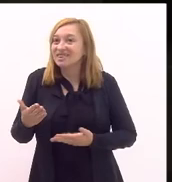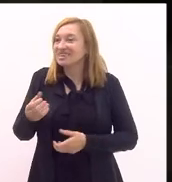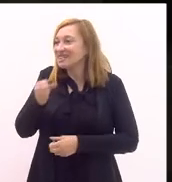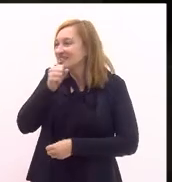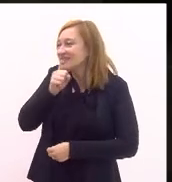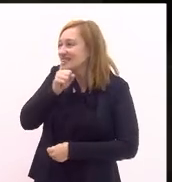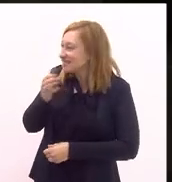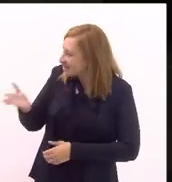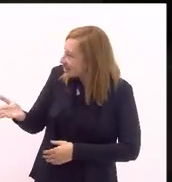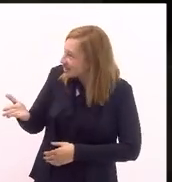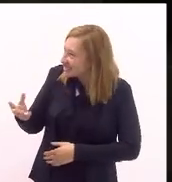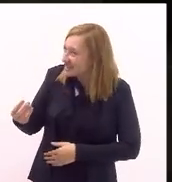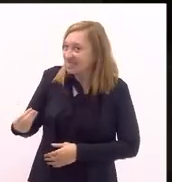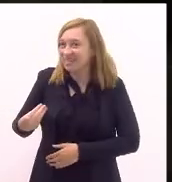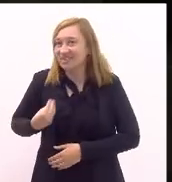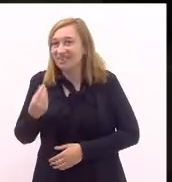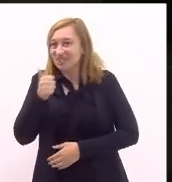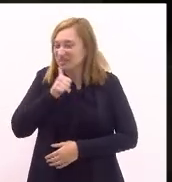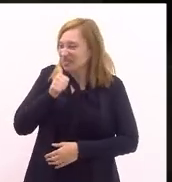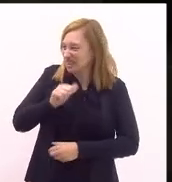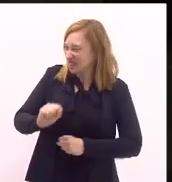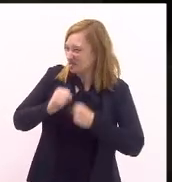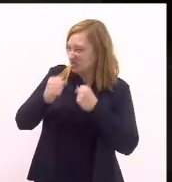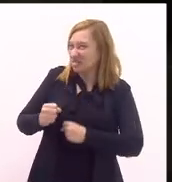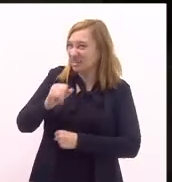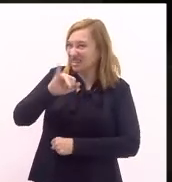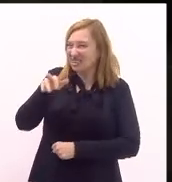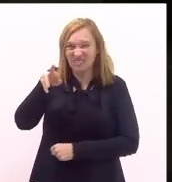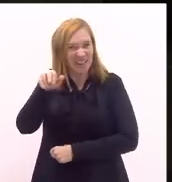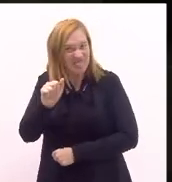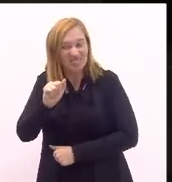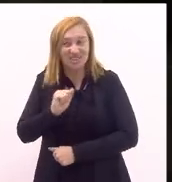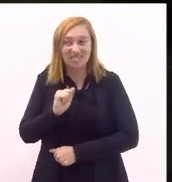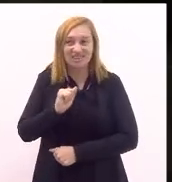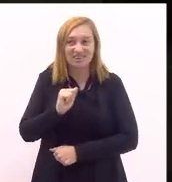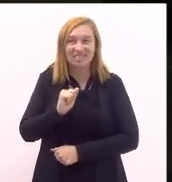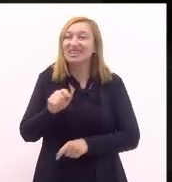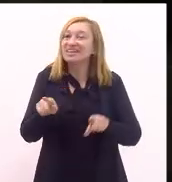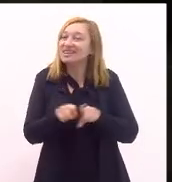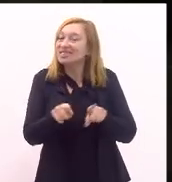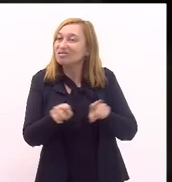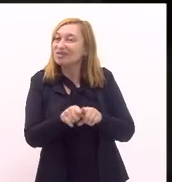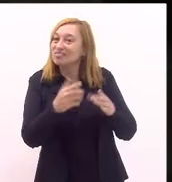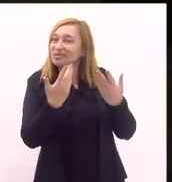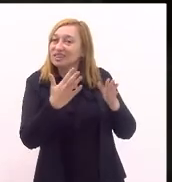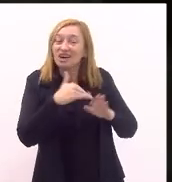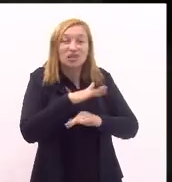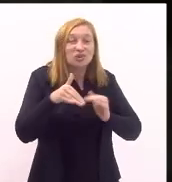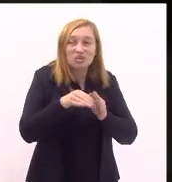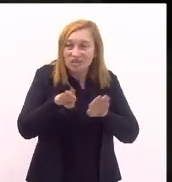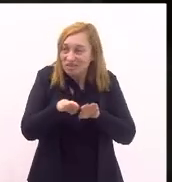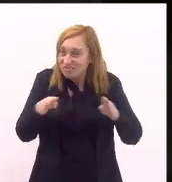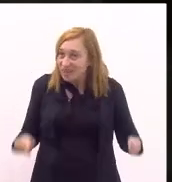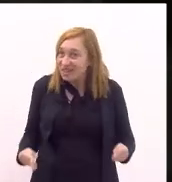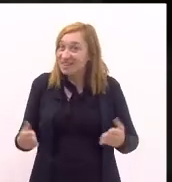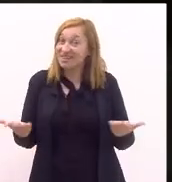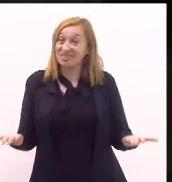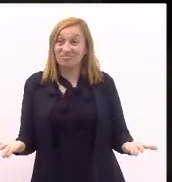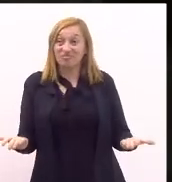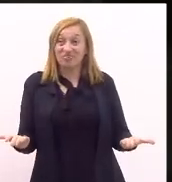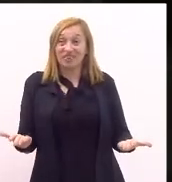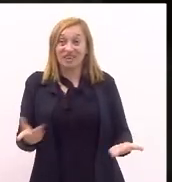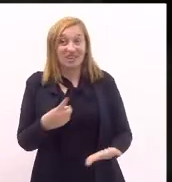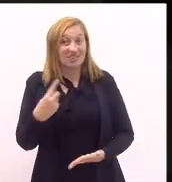velhas aqui na presença de uma mulher tão potente que a Jurema Batista e quero saudar toda a mesa inclusive